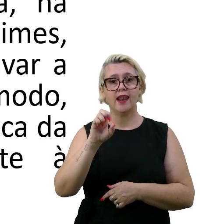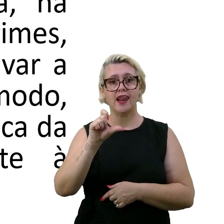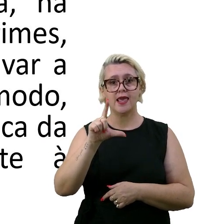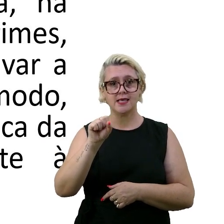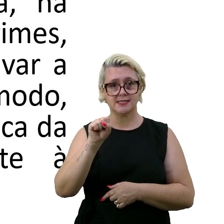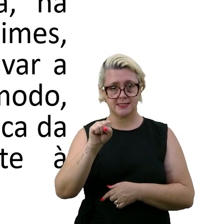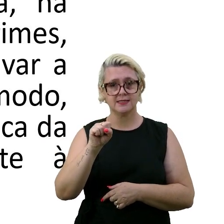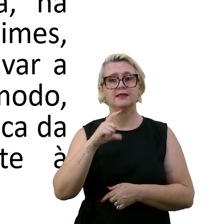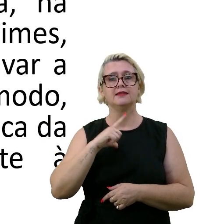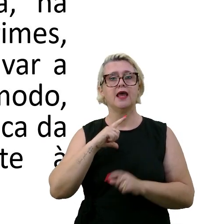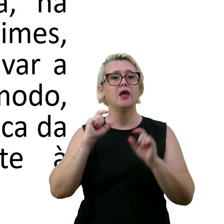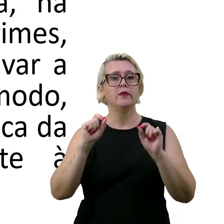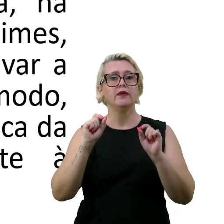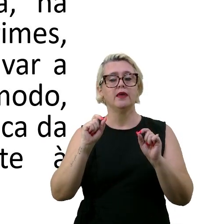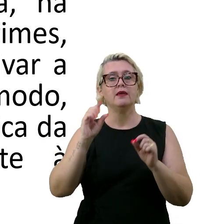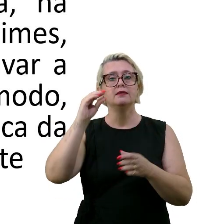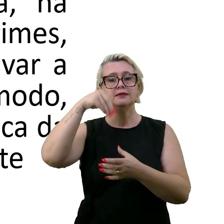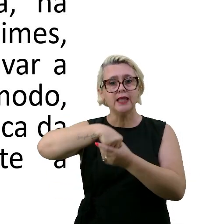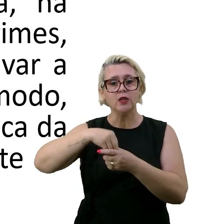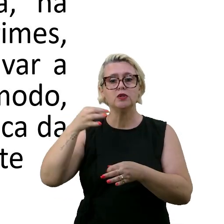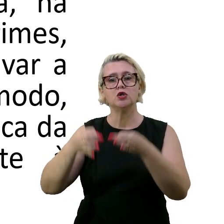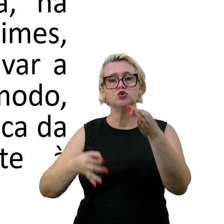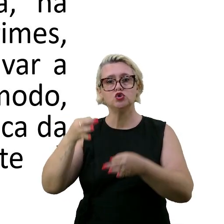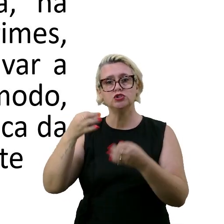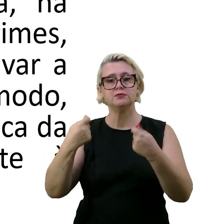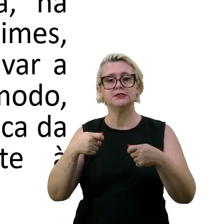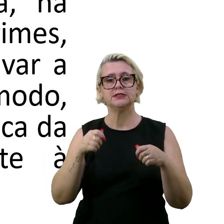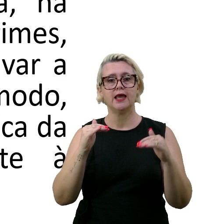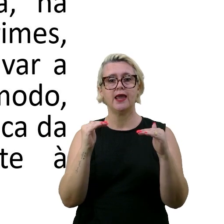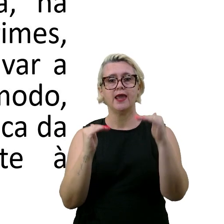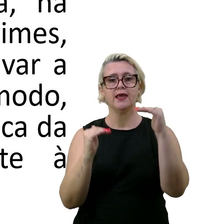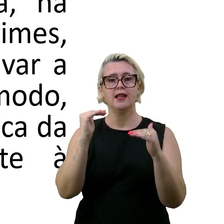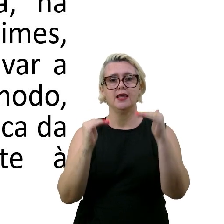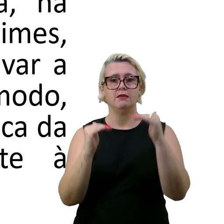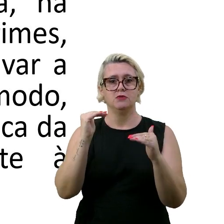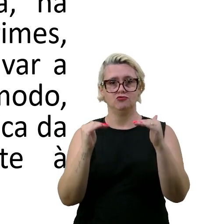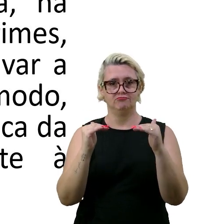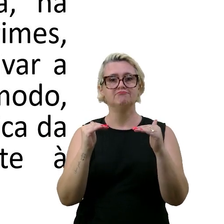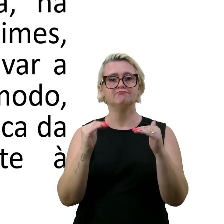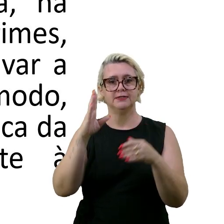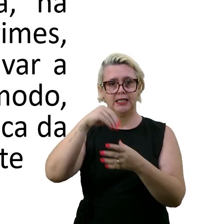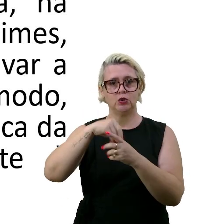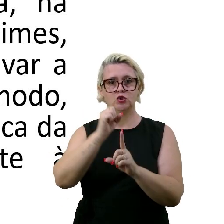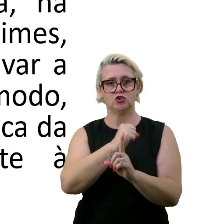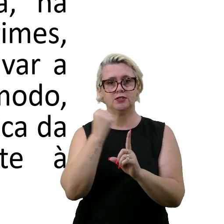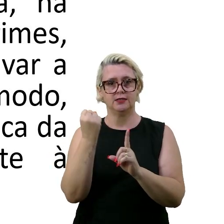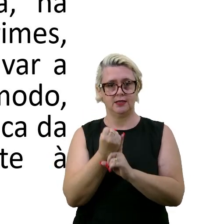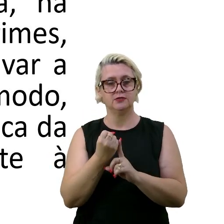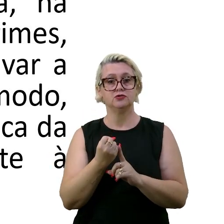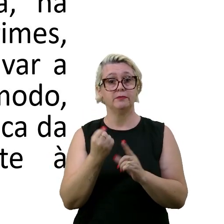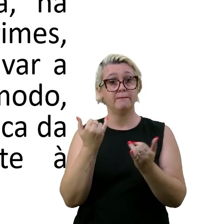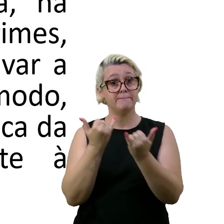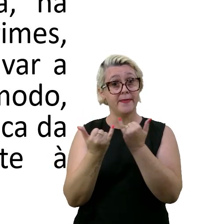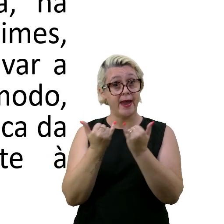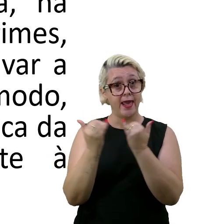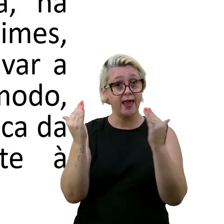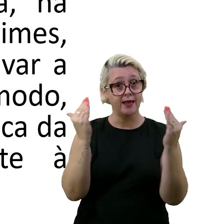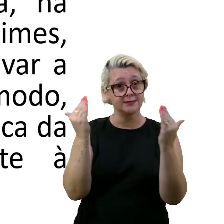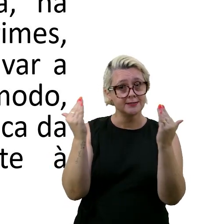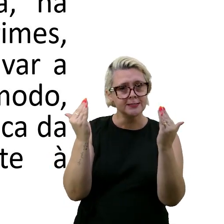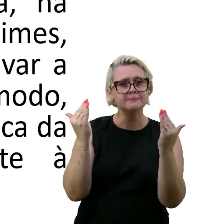por meio da justiça, o equilíbrio seja alcançado na sociedade. De maneira análoga, é